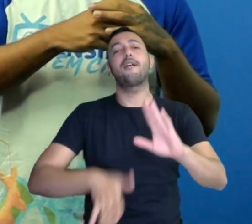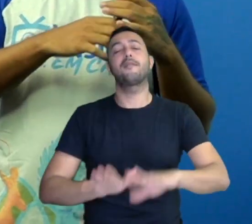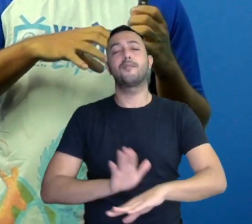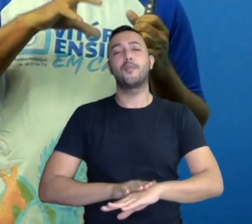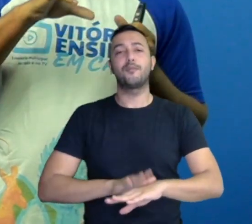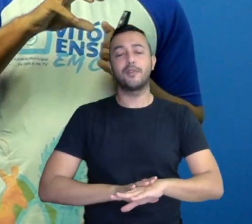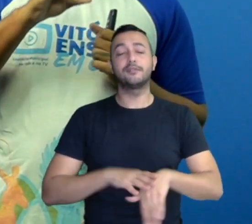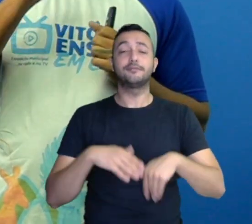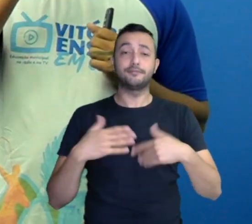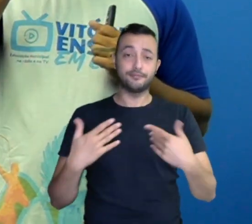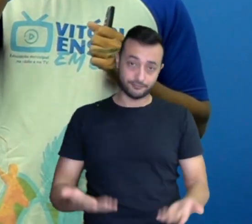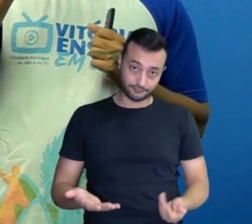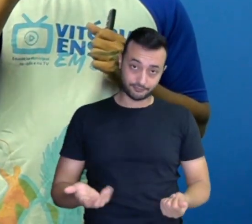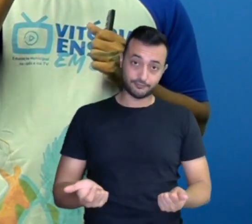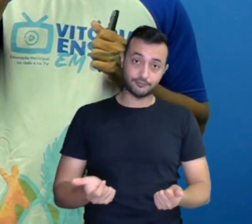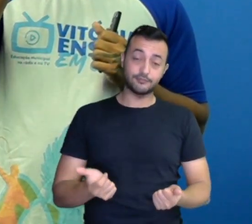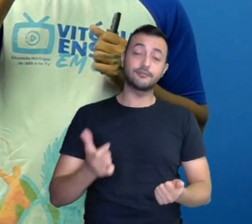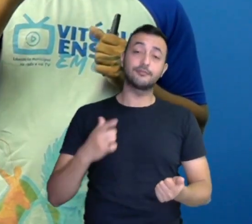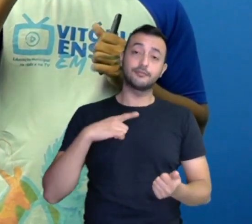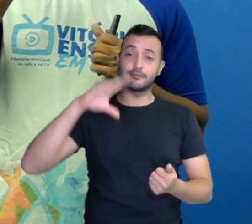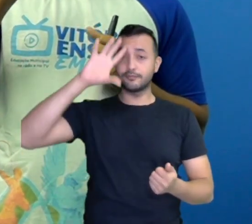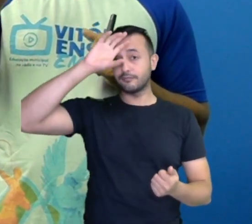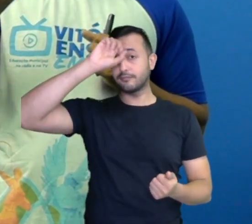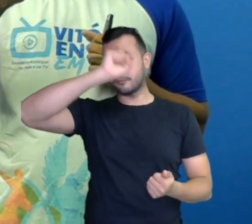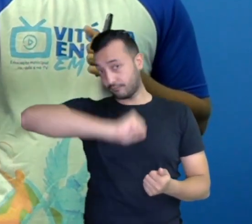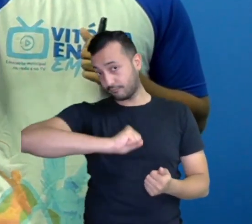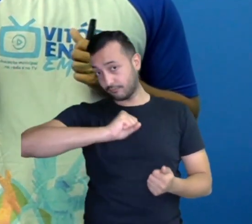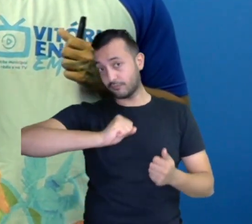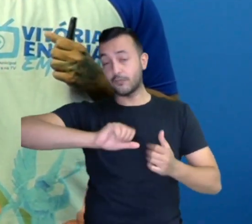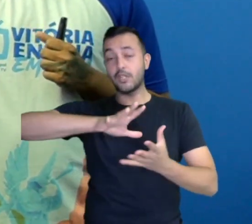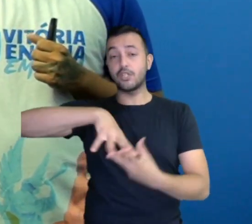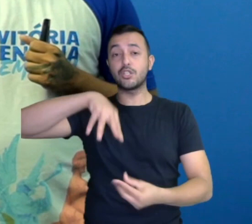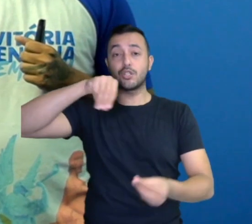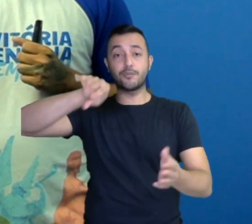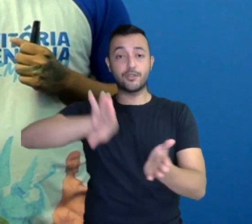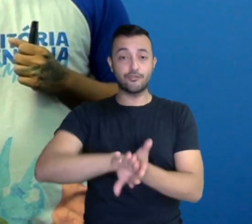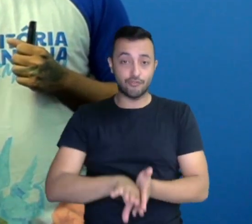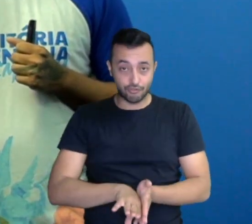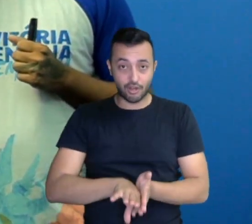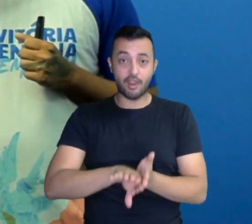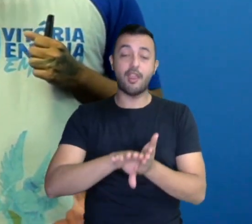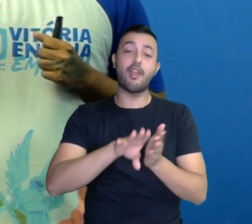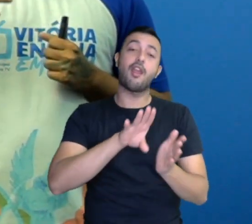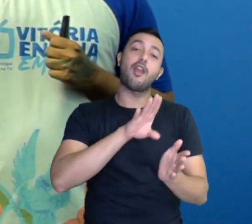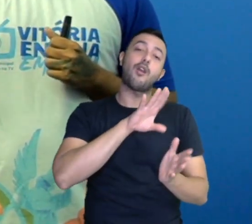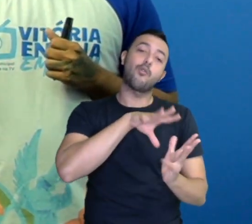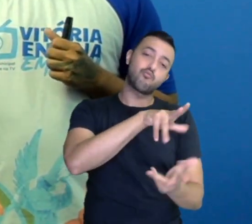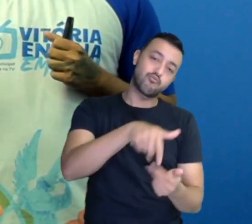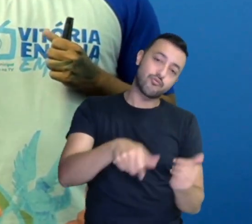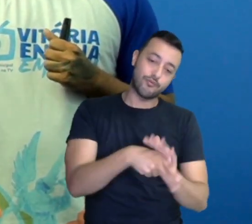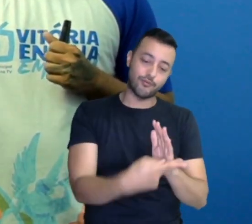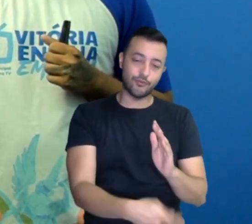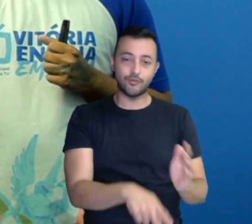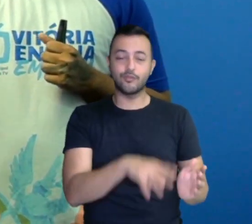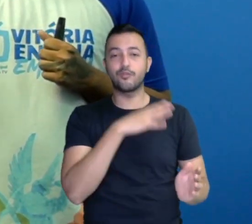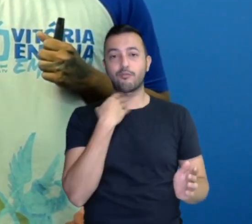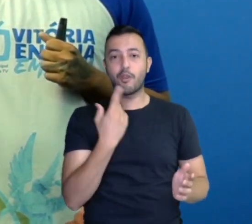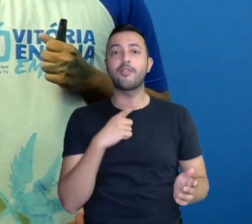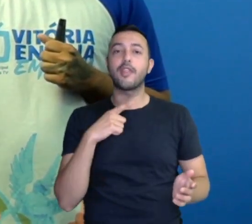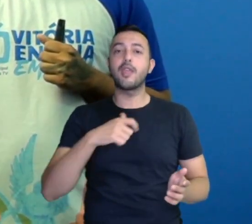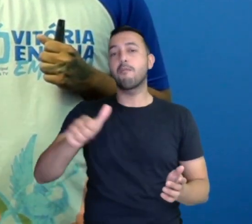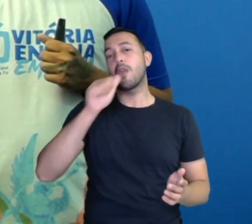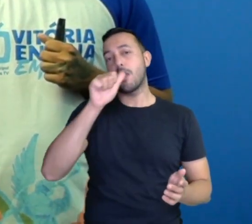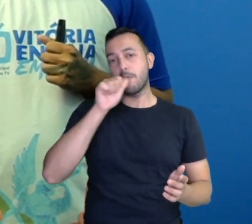momento, certo? E quando eles tinham a compreensão de que esses espíritos chegavam ao mundo dos mortos, eles faziam oferendas de bebidas